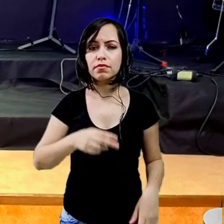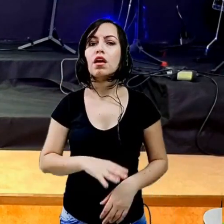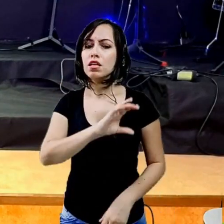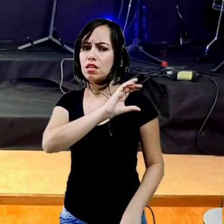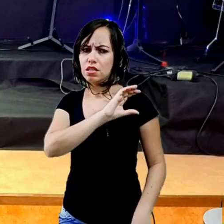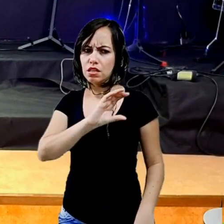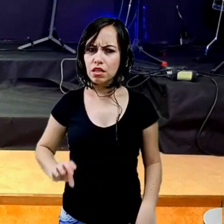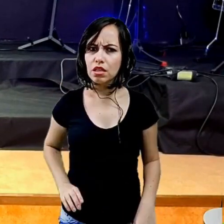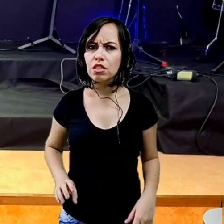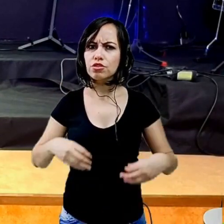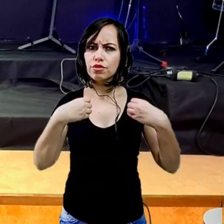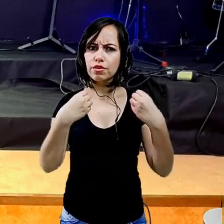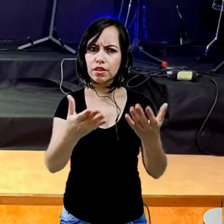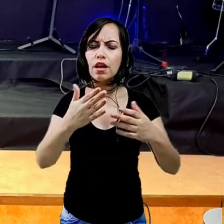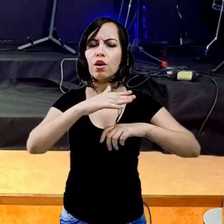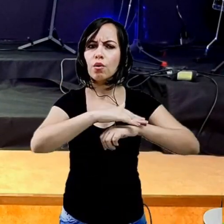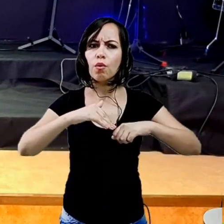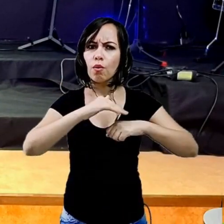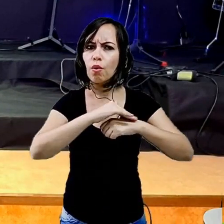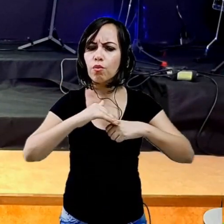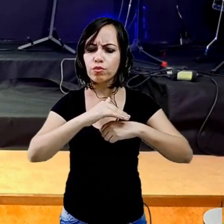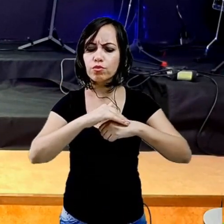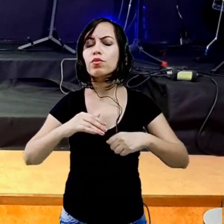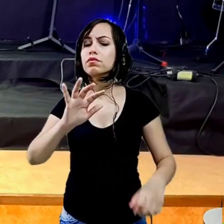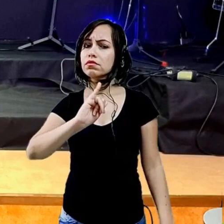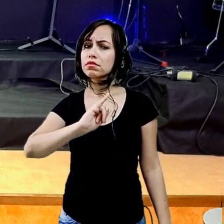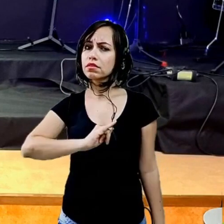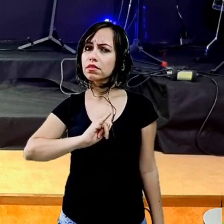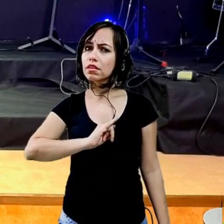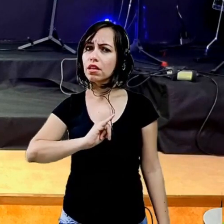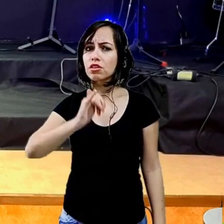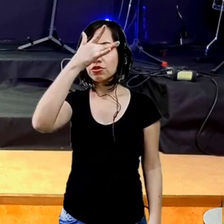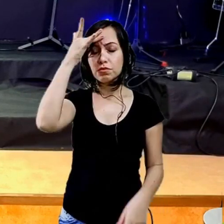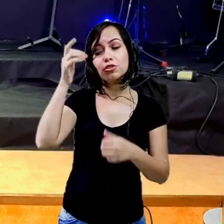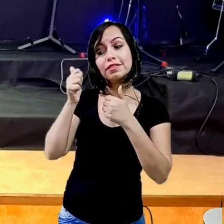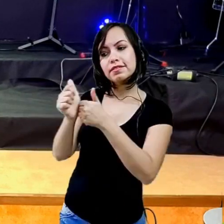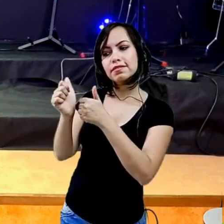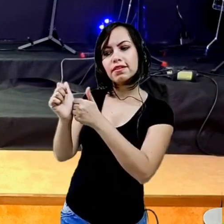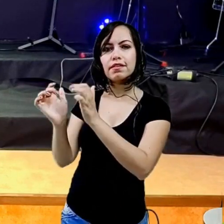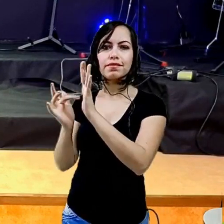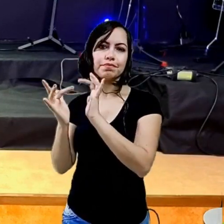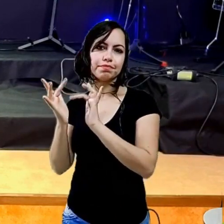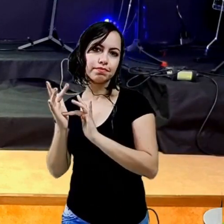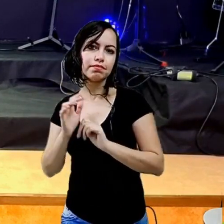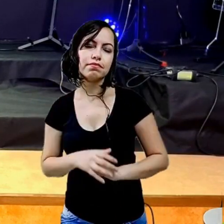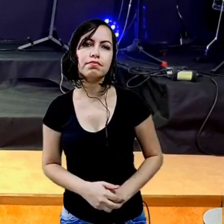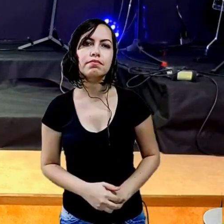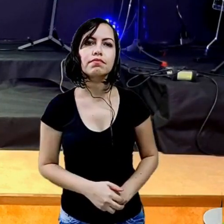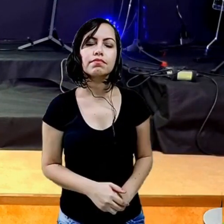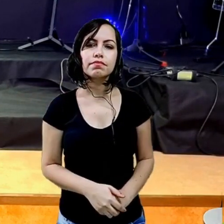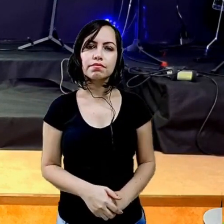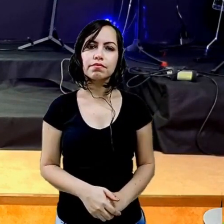Cristo é aquele que dá consolo à sua igreja, aos seus seguidores. Não